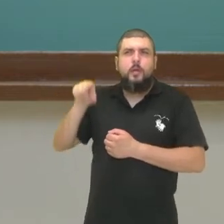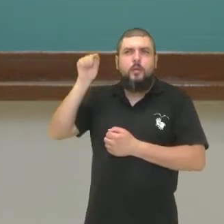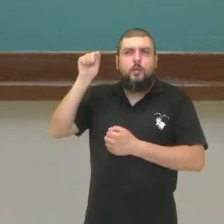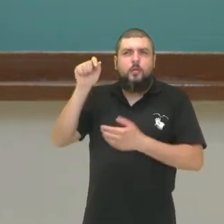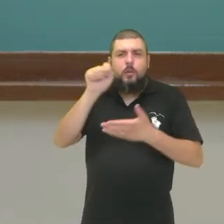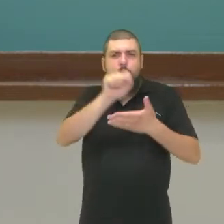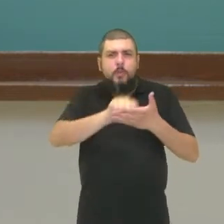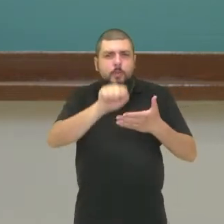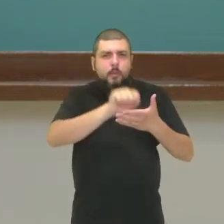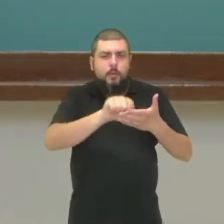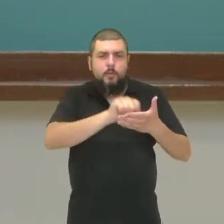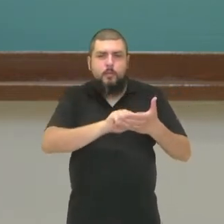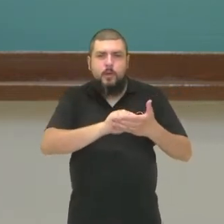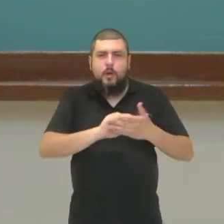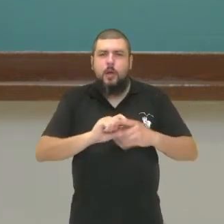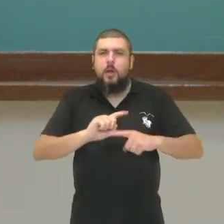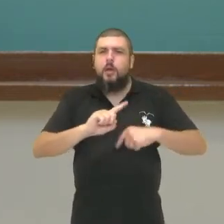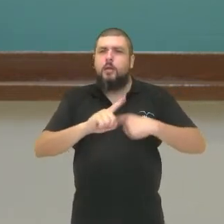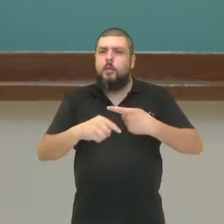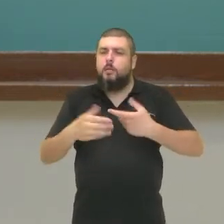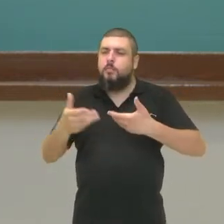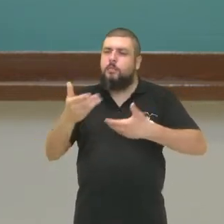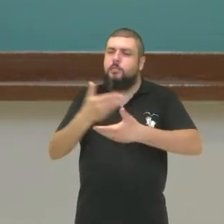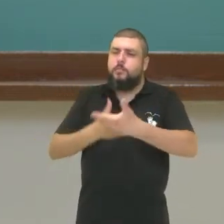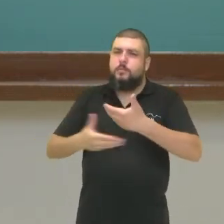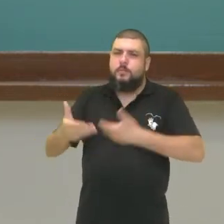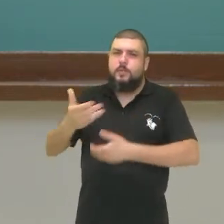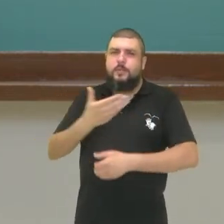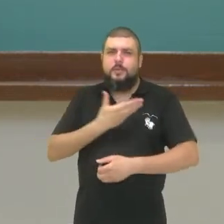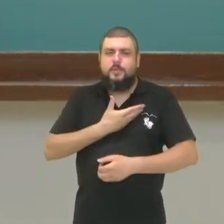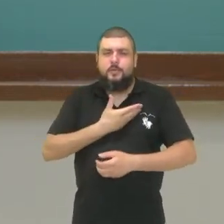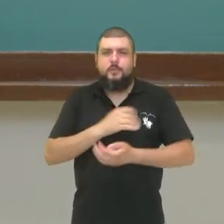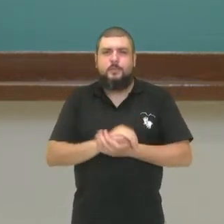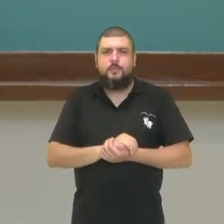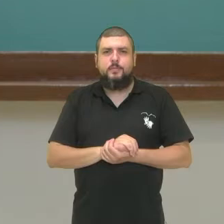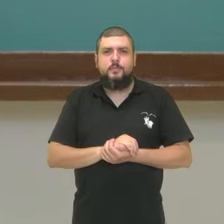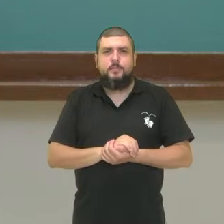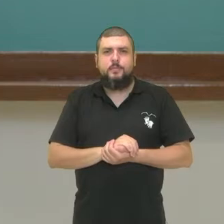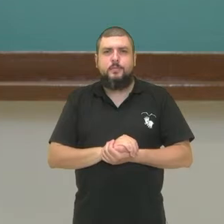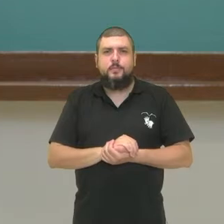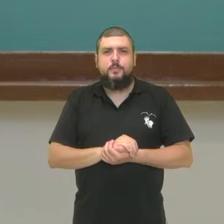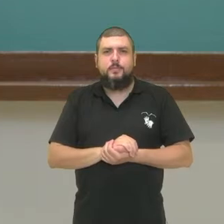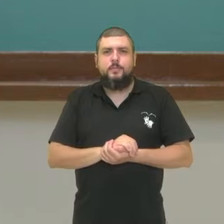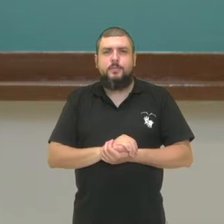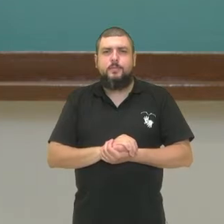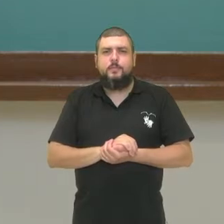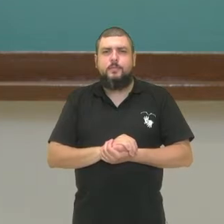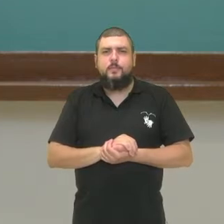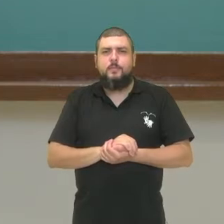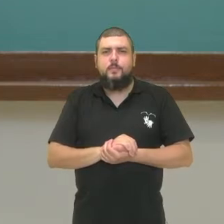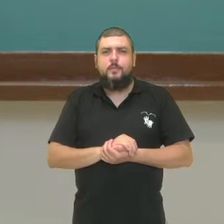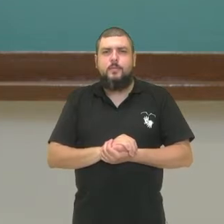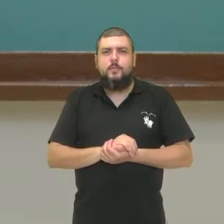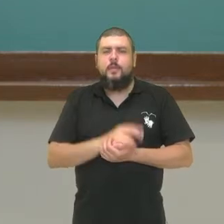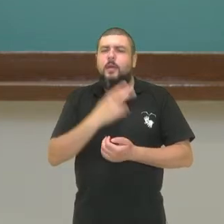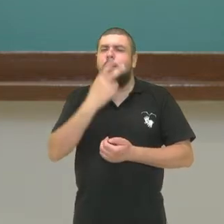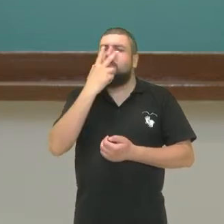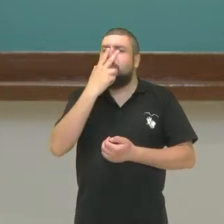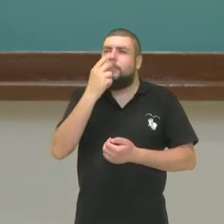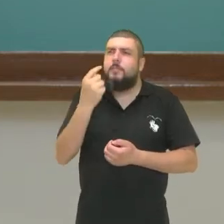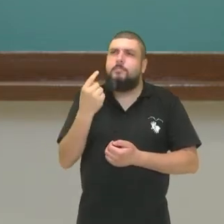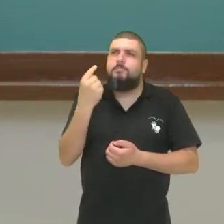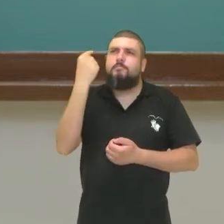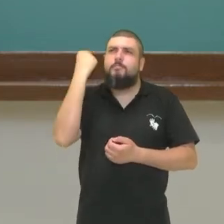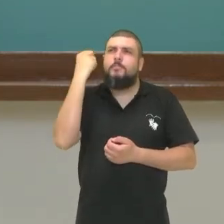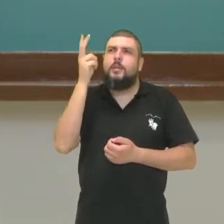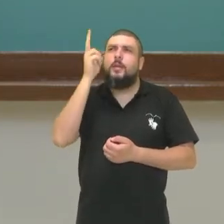e depois vamos socializar com os colegas. Que tal elegermos a história mais engraçada e divertida